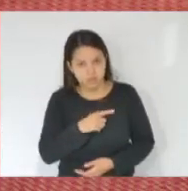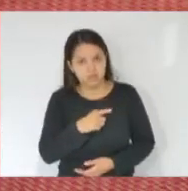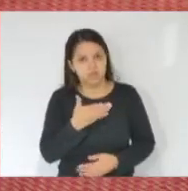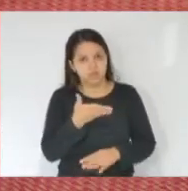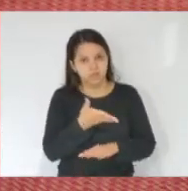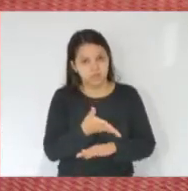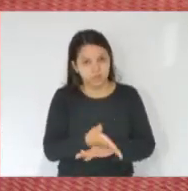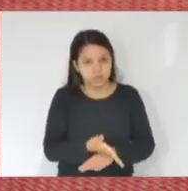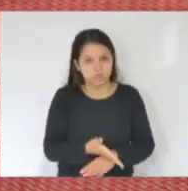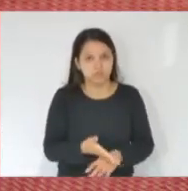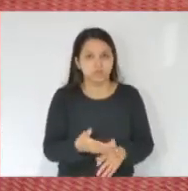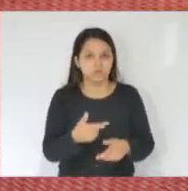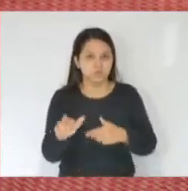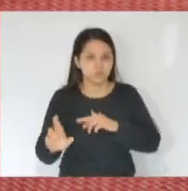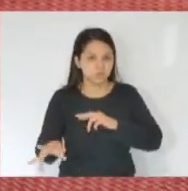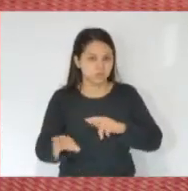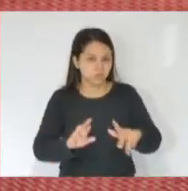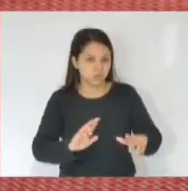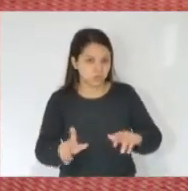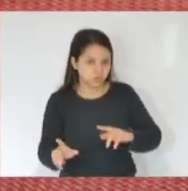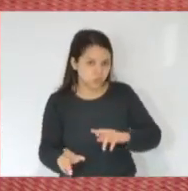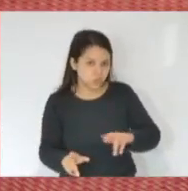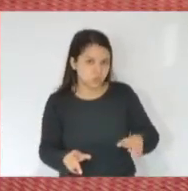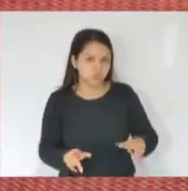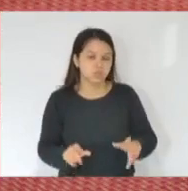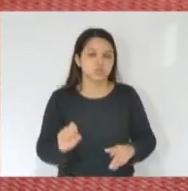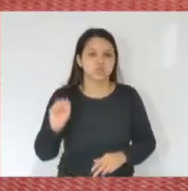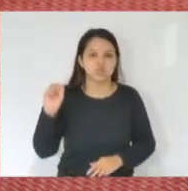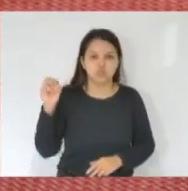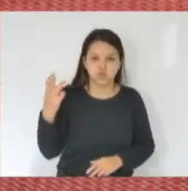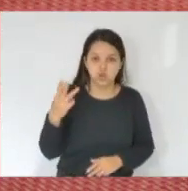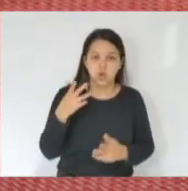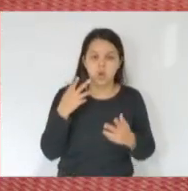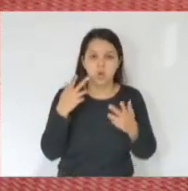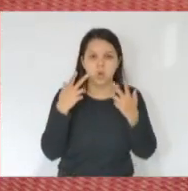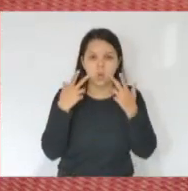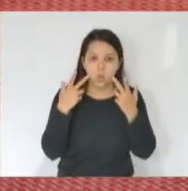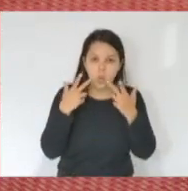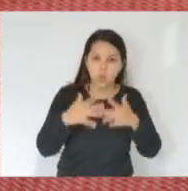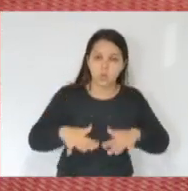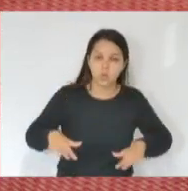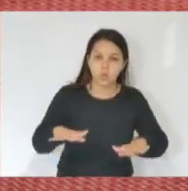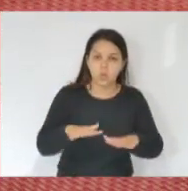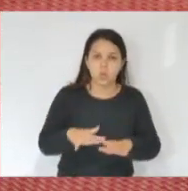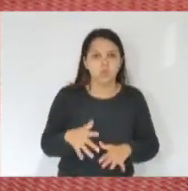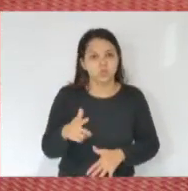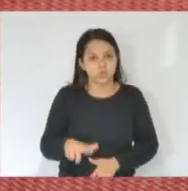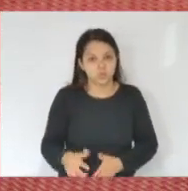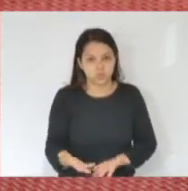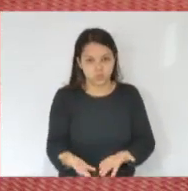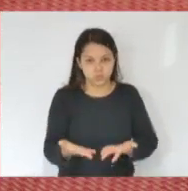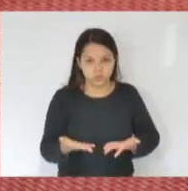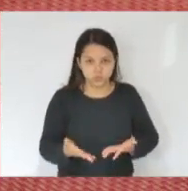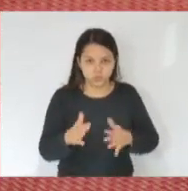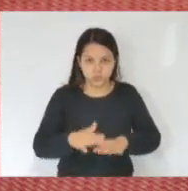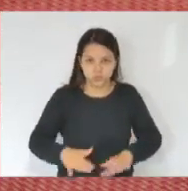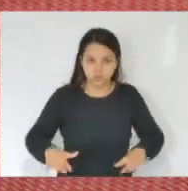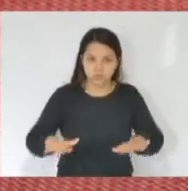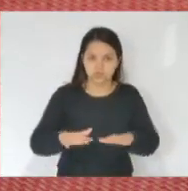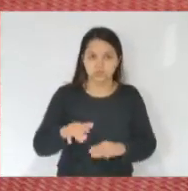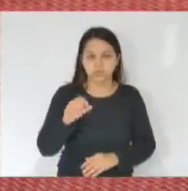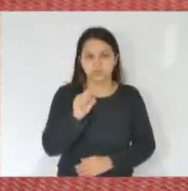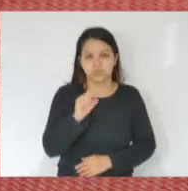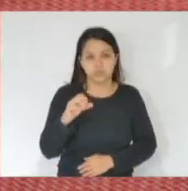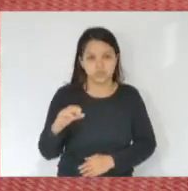atração, como tantos outros shows artísticos. Quero aqui reforçar o convite para toda Santa Catarina para